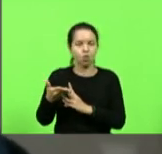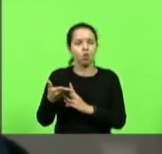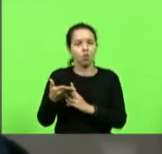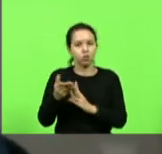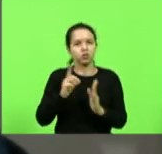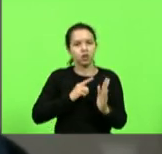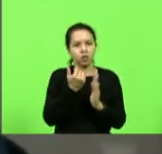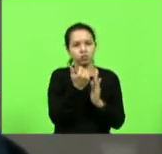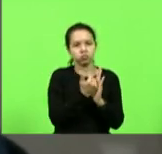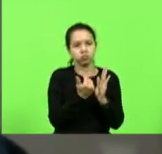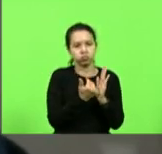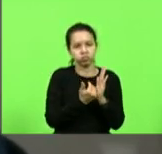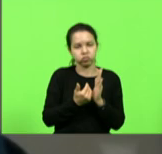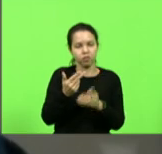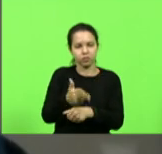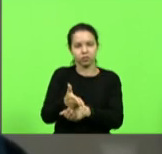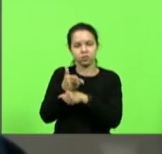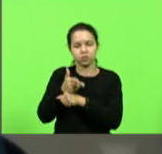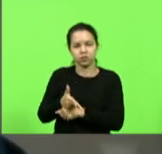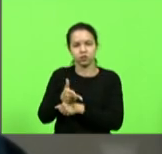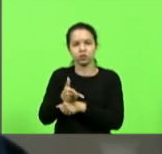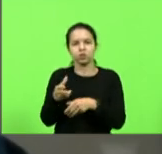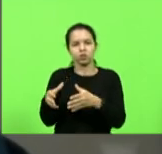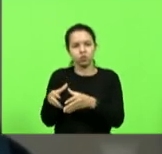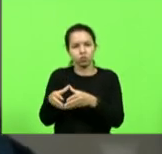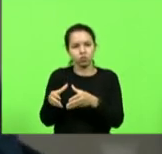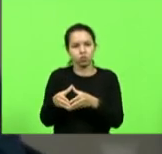o financiamento das equipes multiprofissionais.